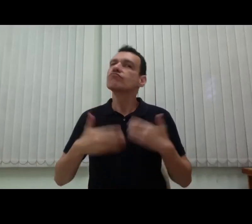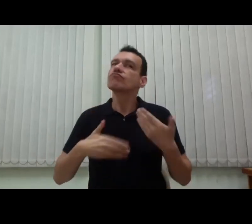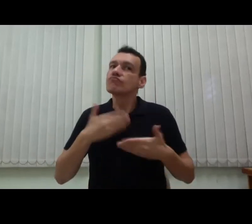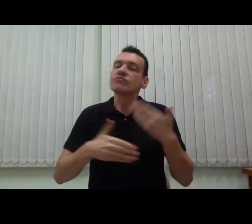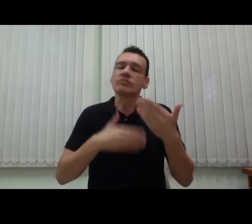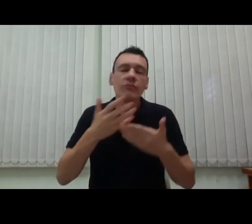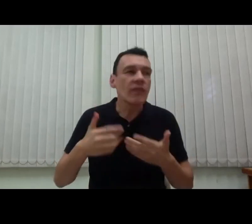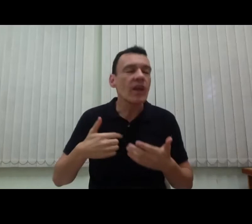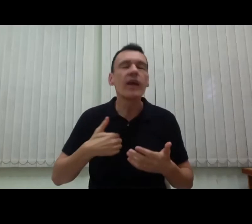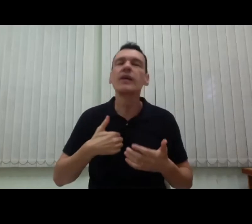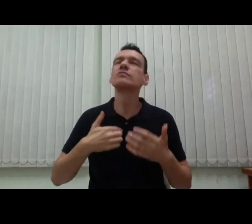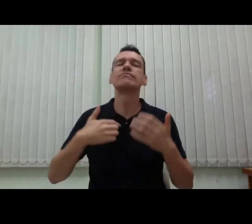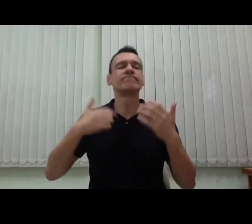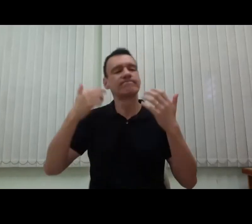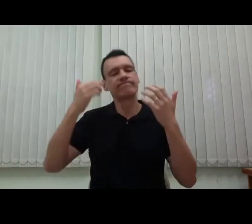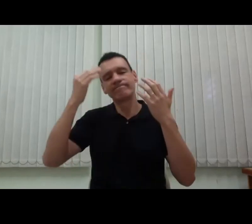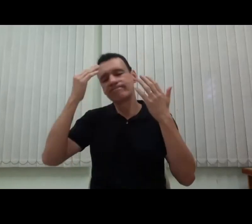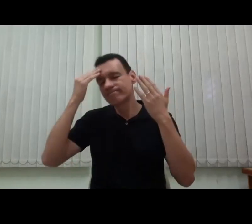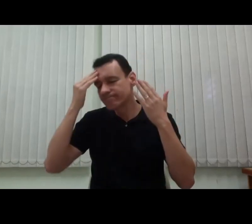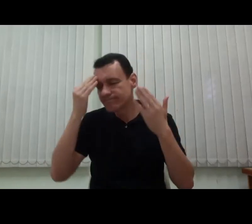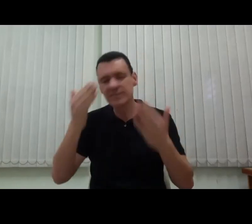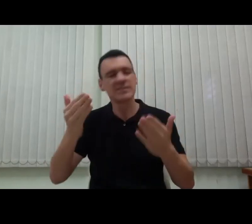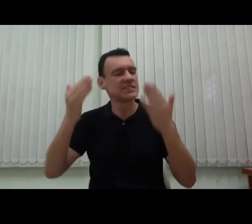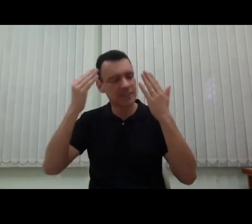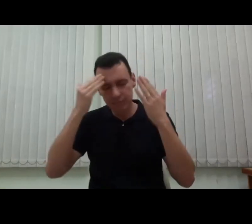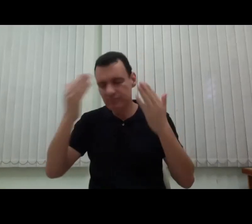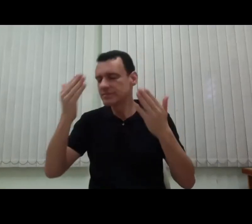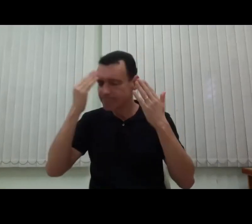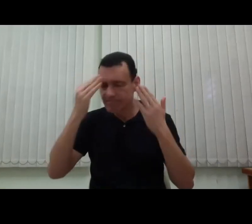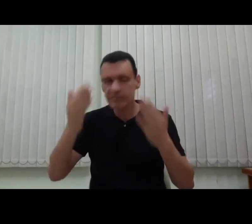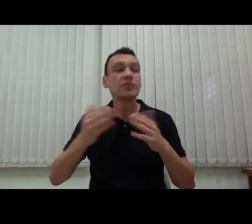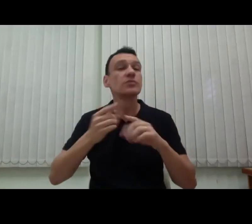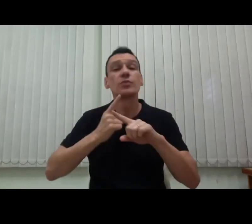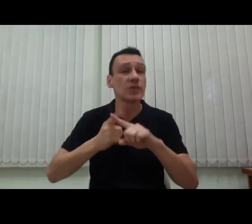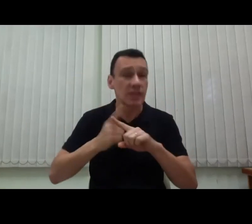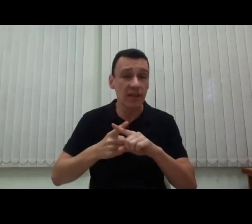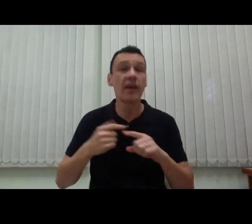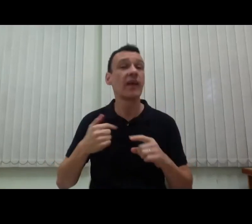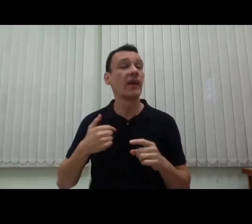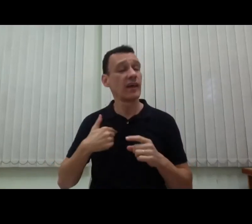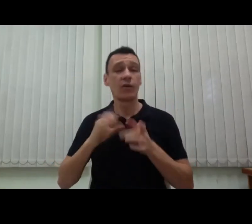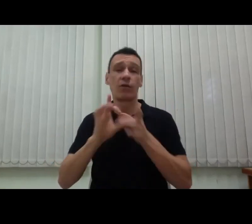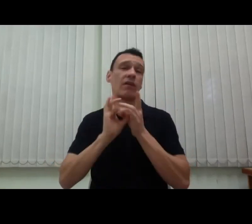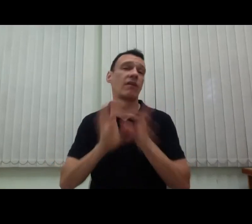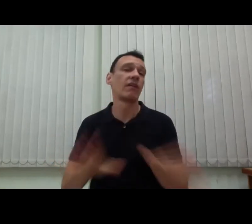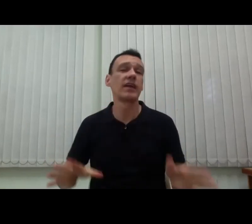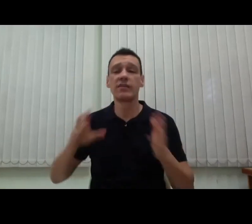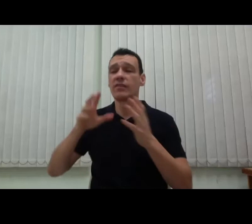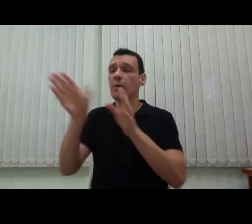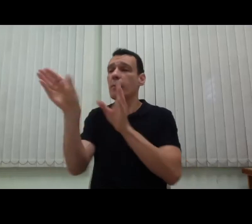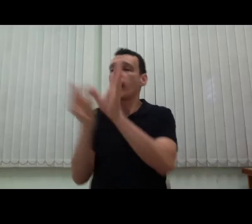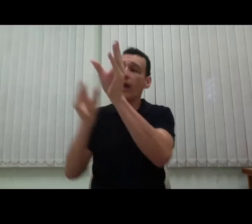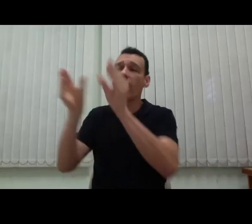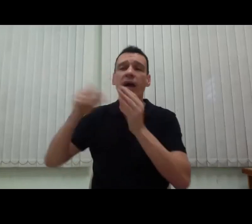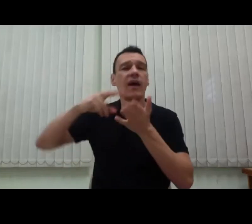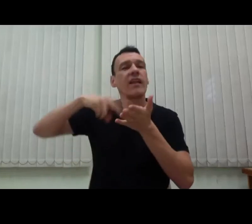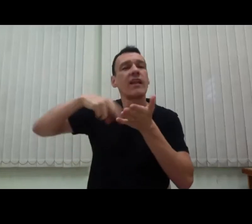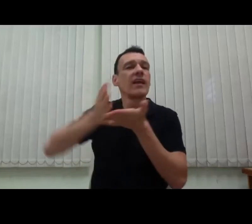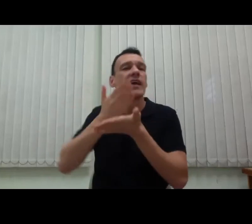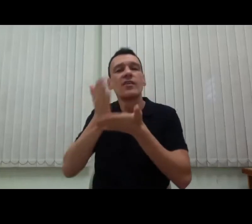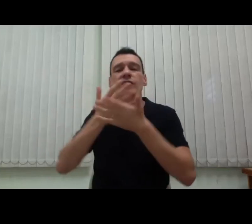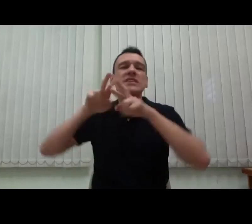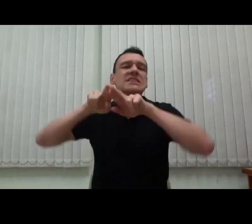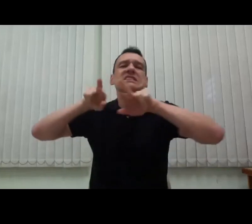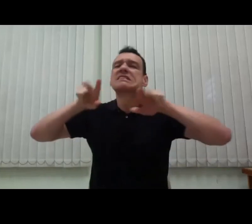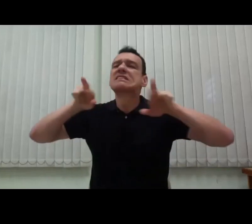hoje, que foi a possibilidade de estar em contato com todos os livros que existiam naquela biblioteca, sem